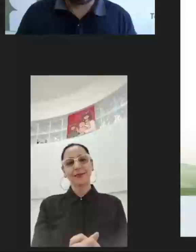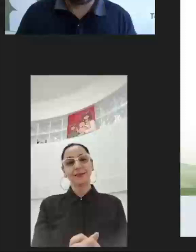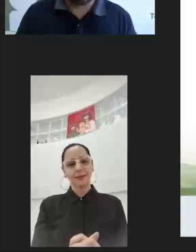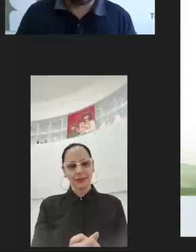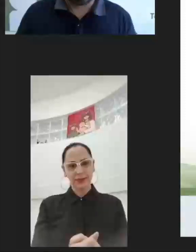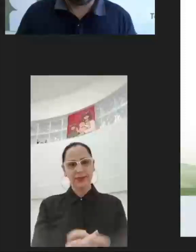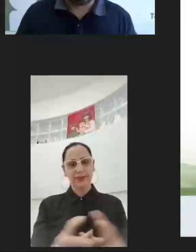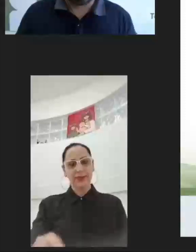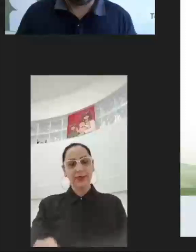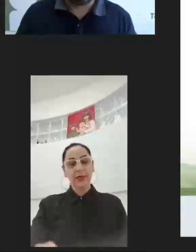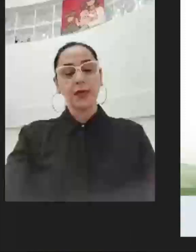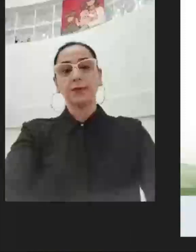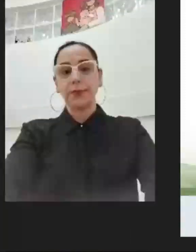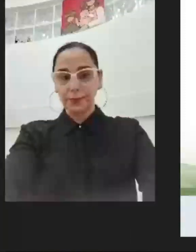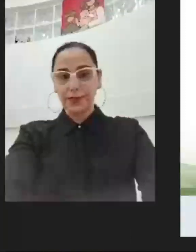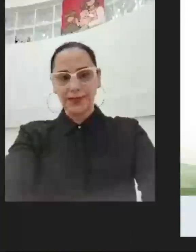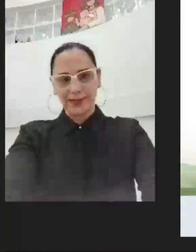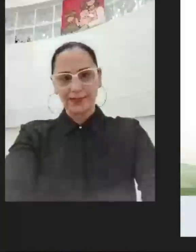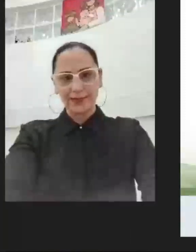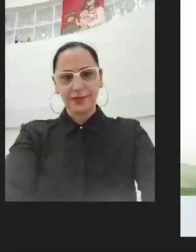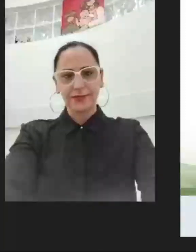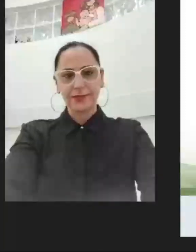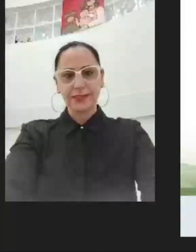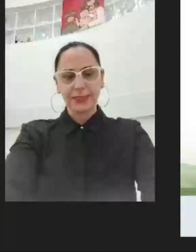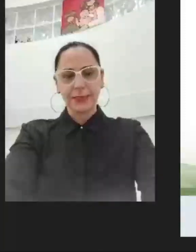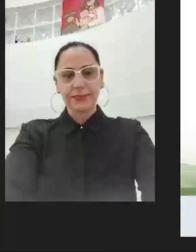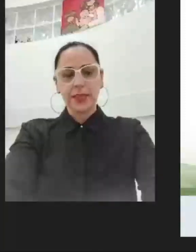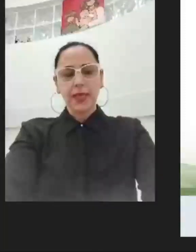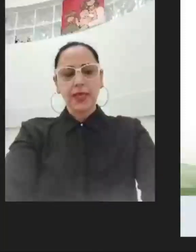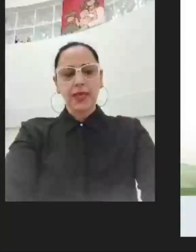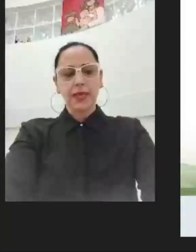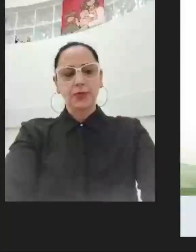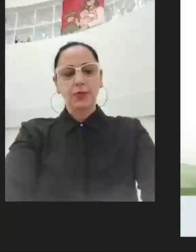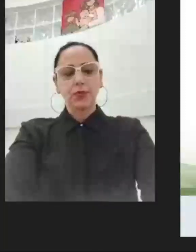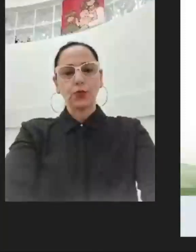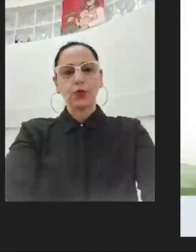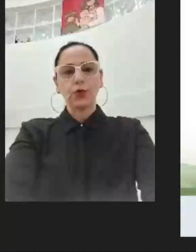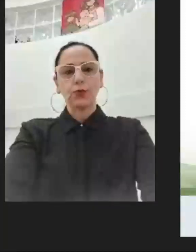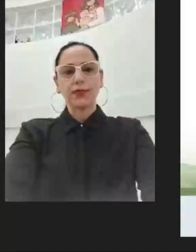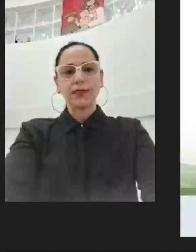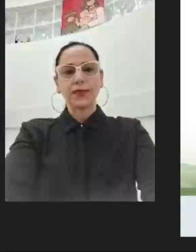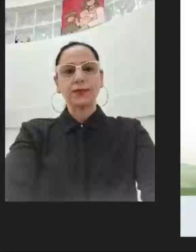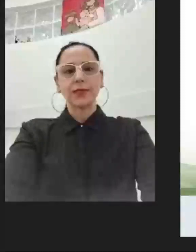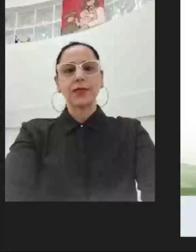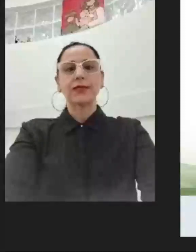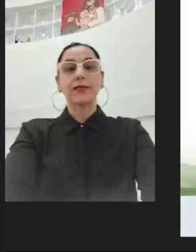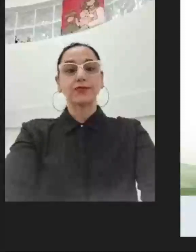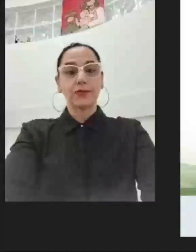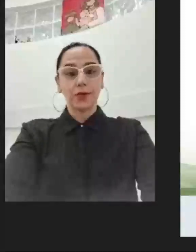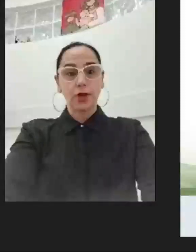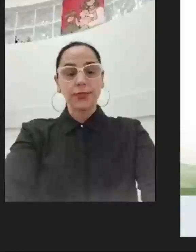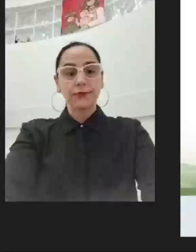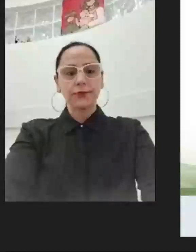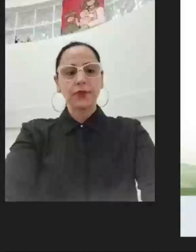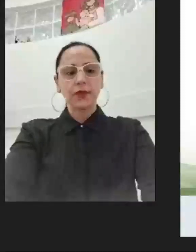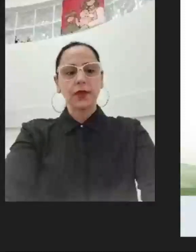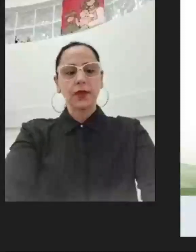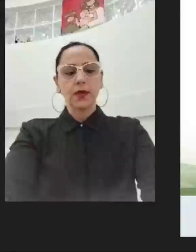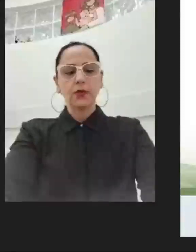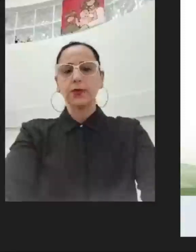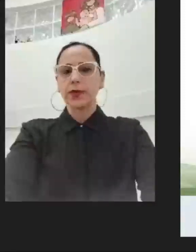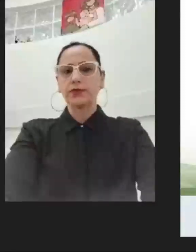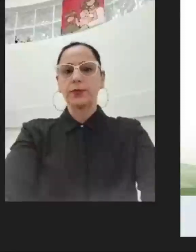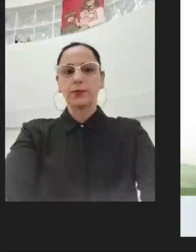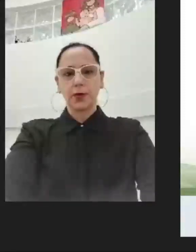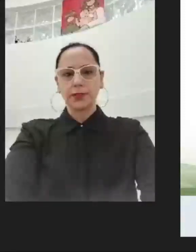saúde, que é tão importante para a humanidade. Eu digo assim, eu comecei a minha